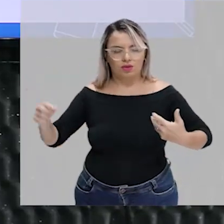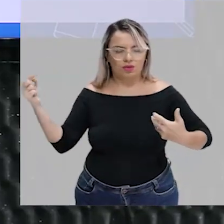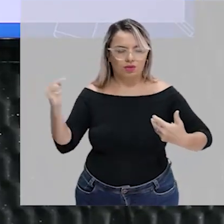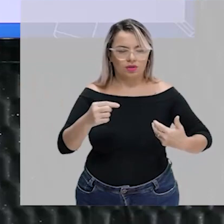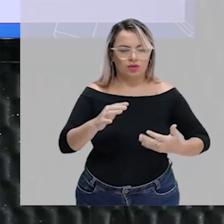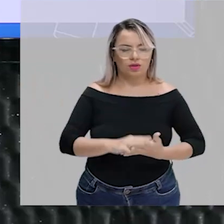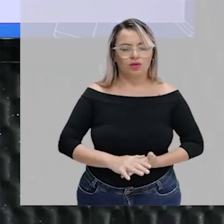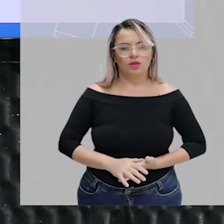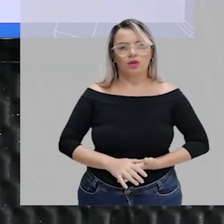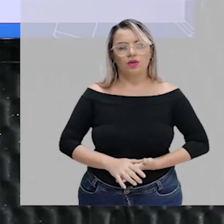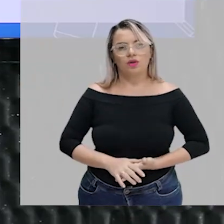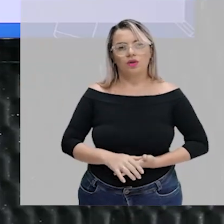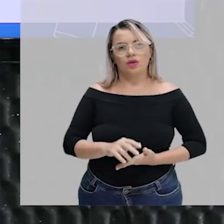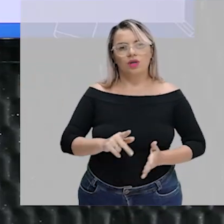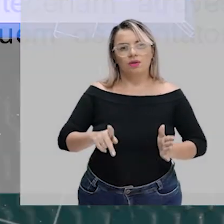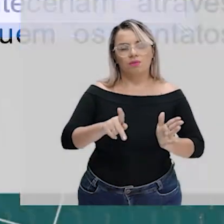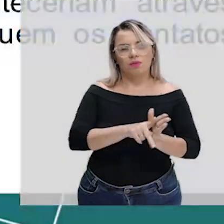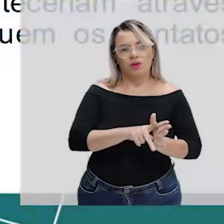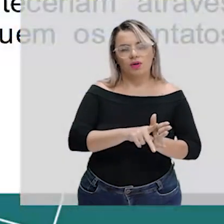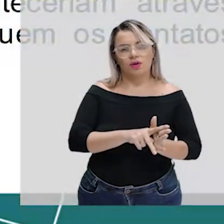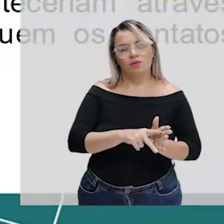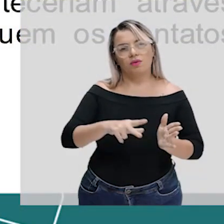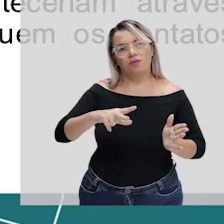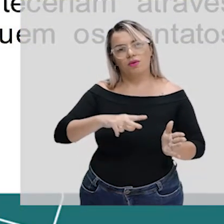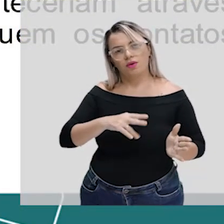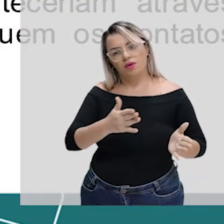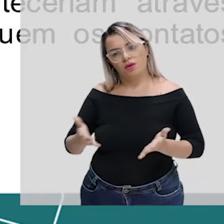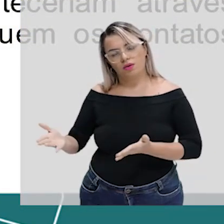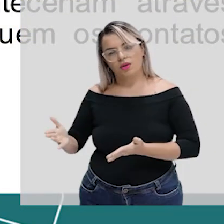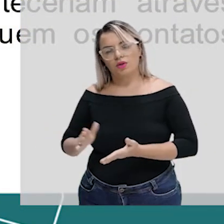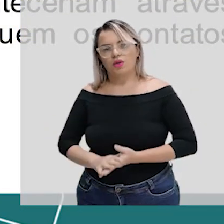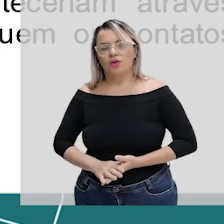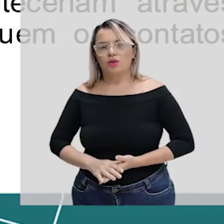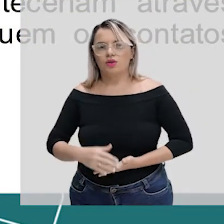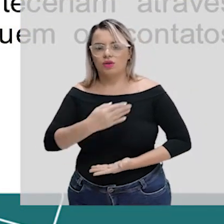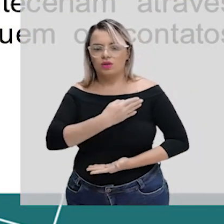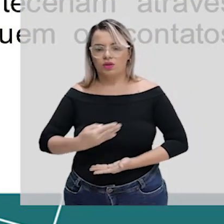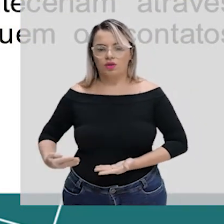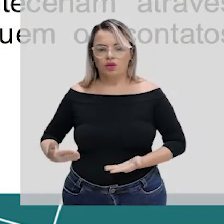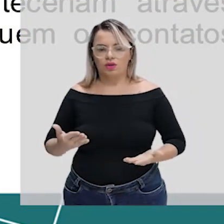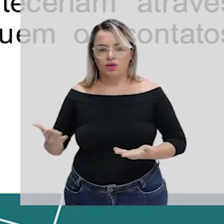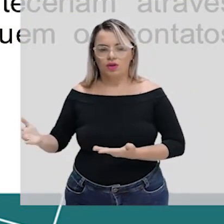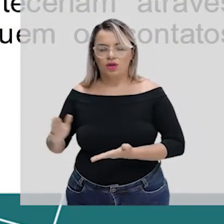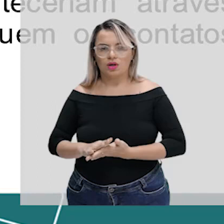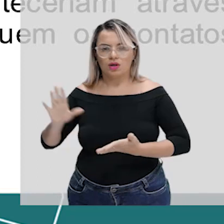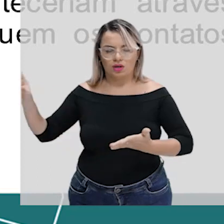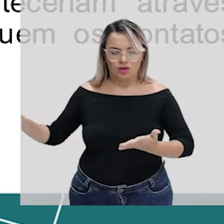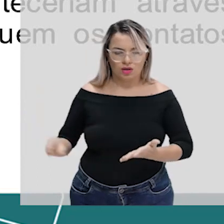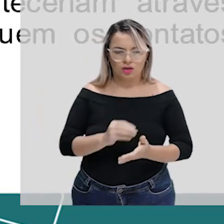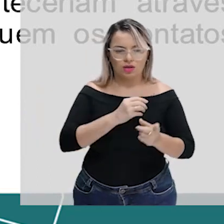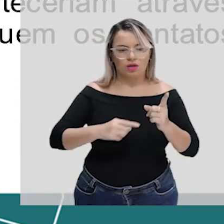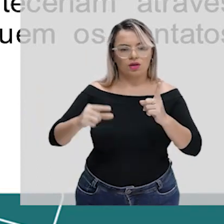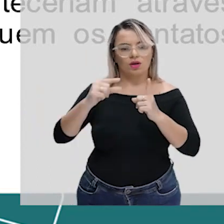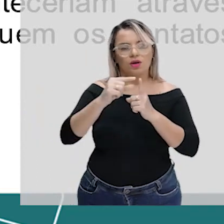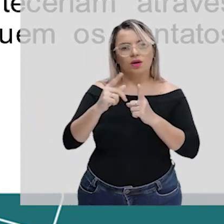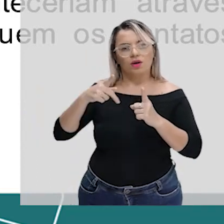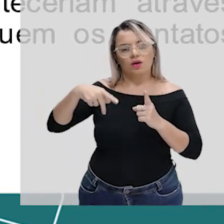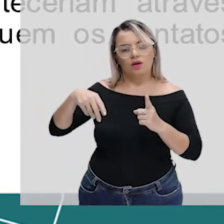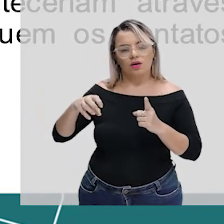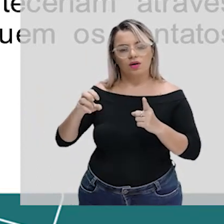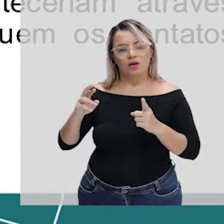que é público daquilo que é privado. O personalismo, copia essa palavra que ela é importante.